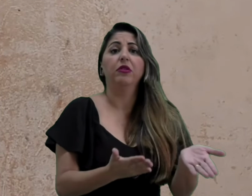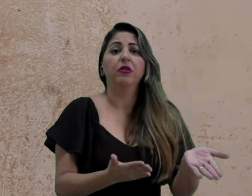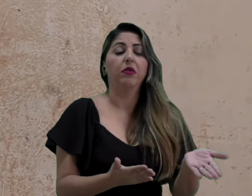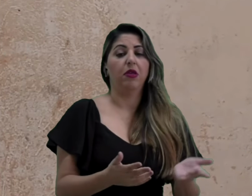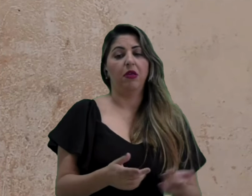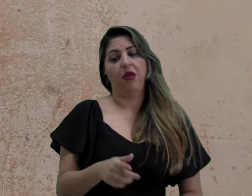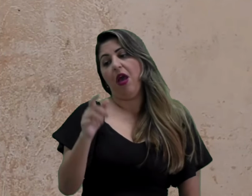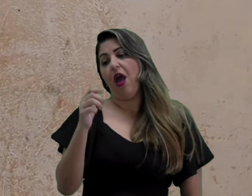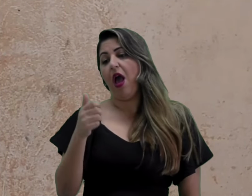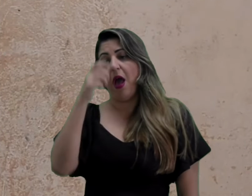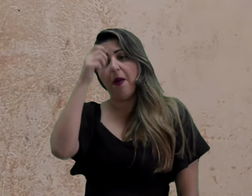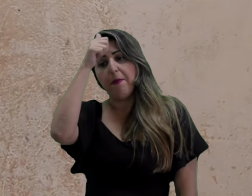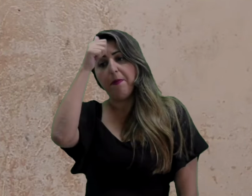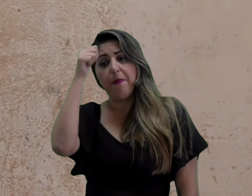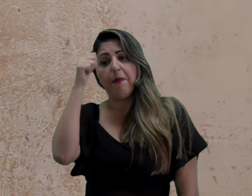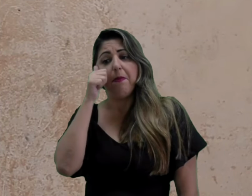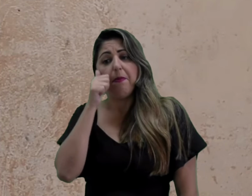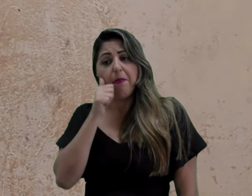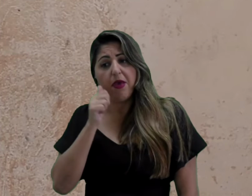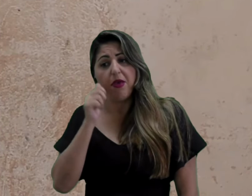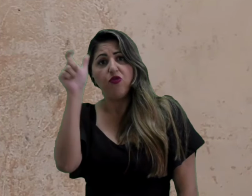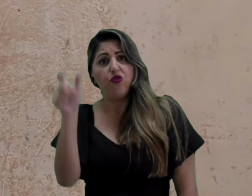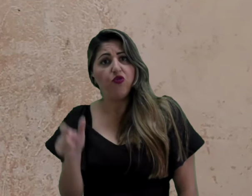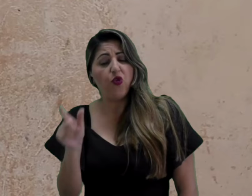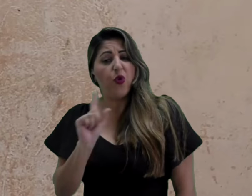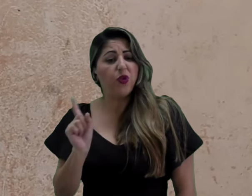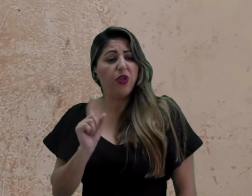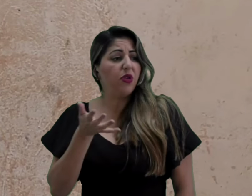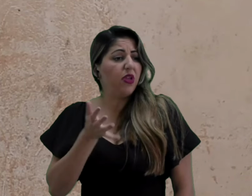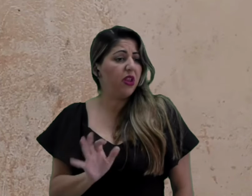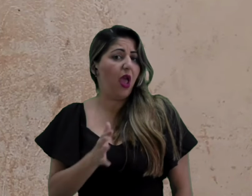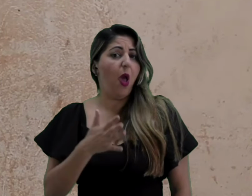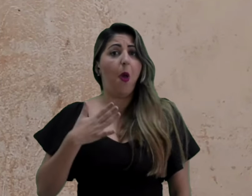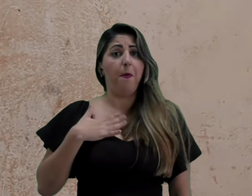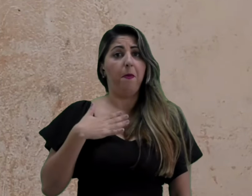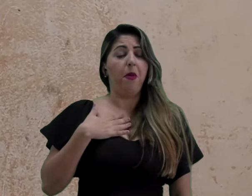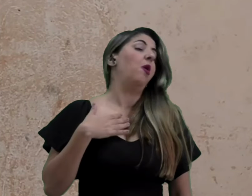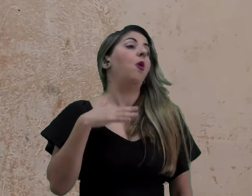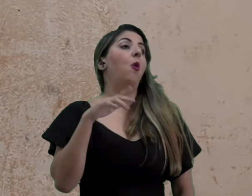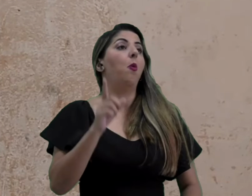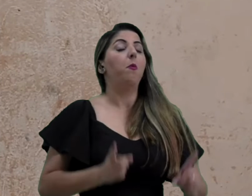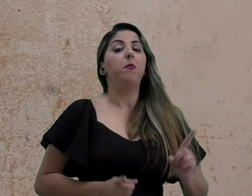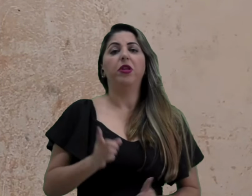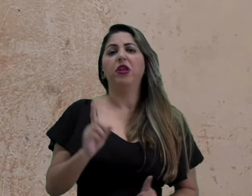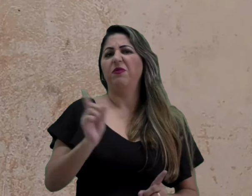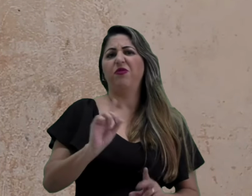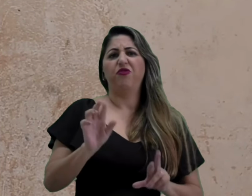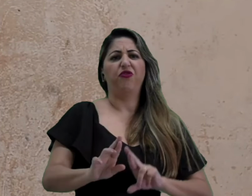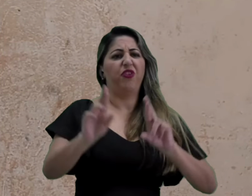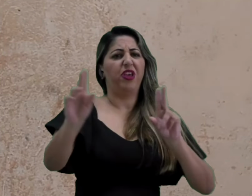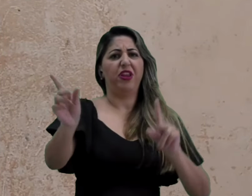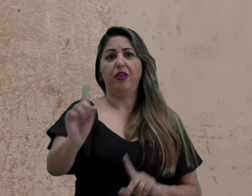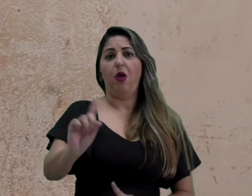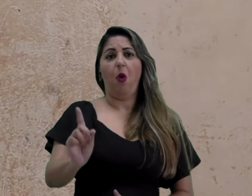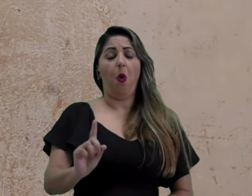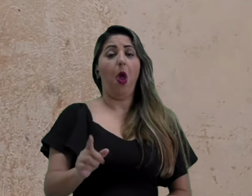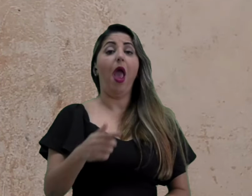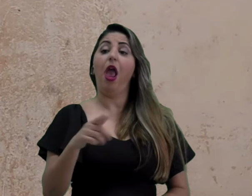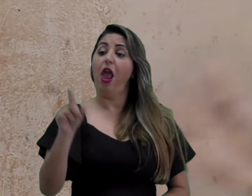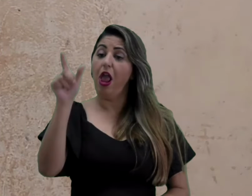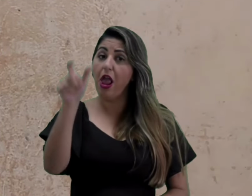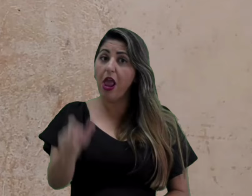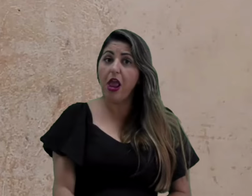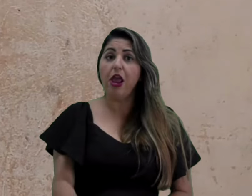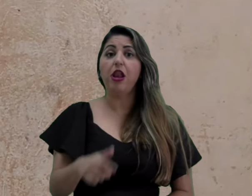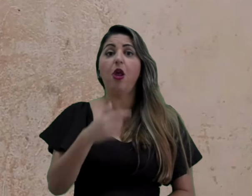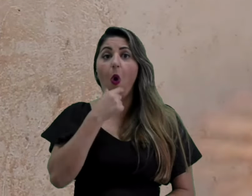Haviam aqueles que não se sujeitavam, mas com meu primo não foi diferente. Era um meninão, magrelo, acostumado a ser